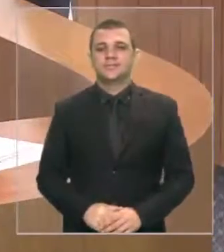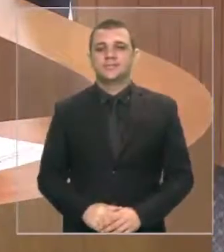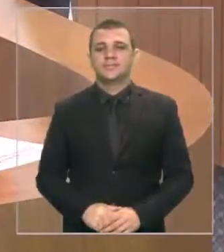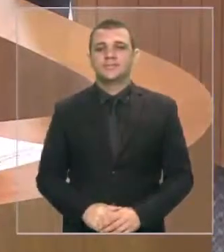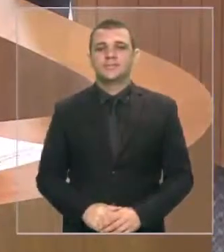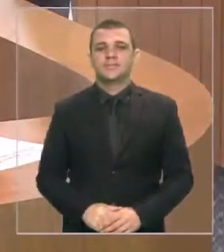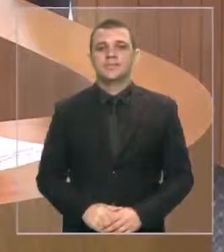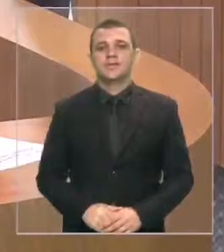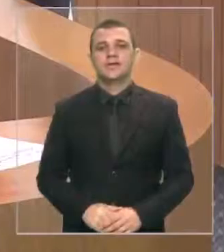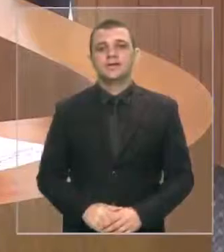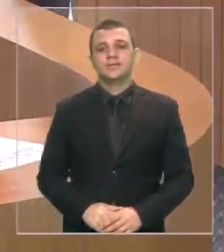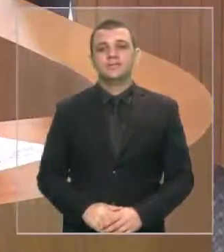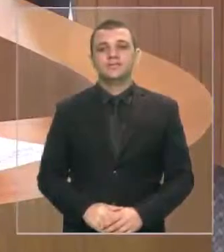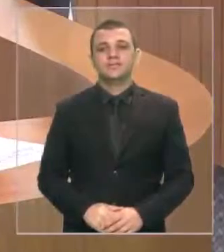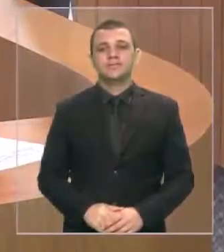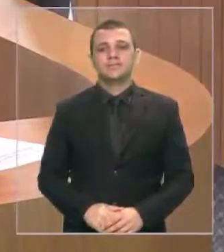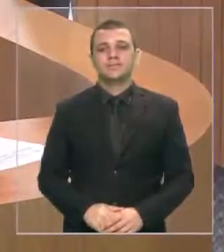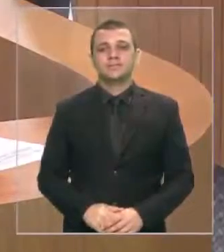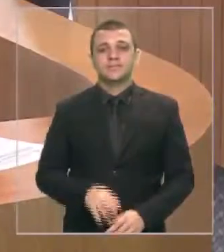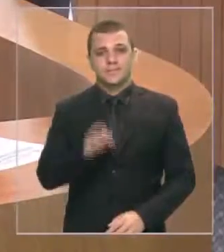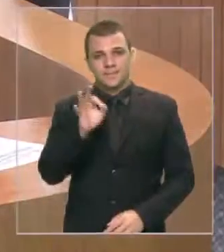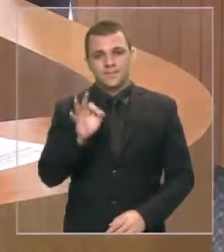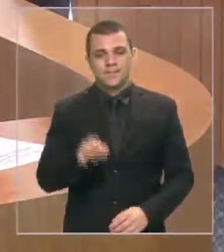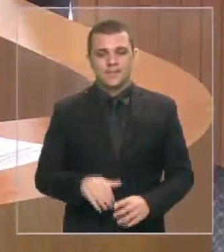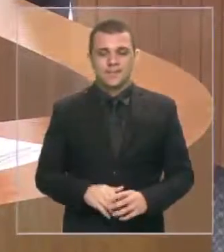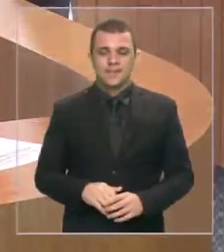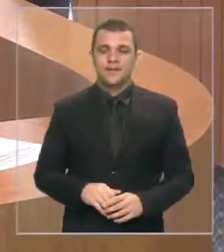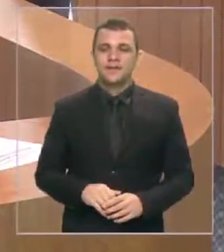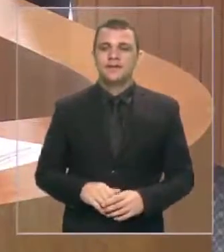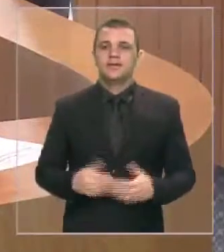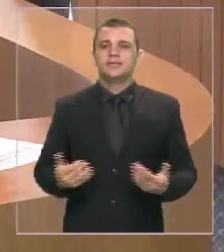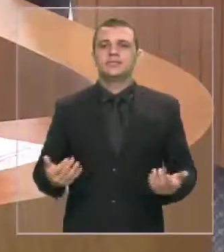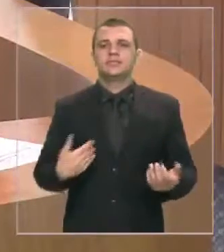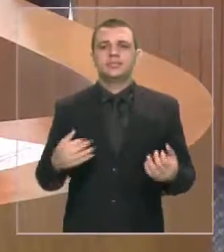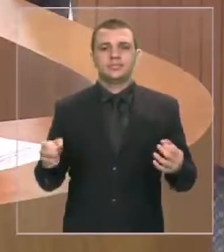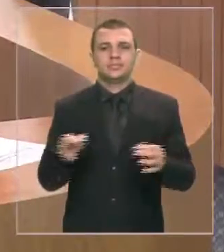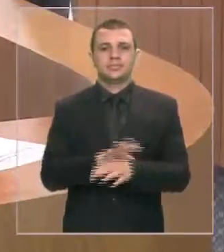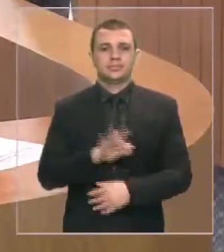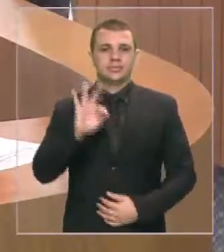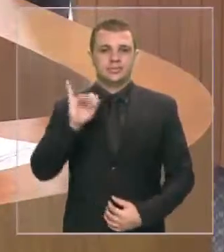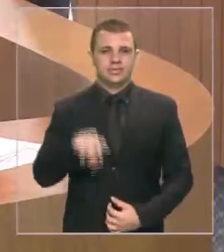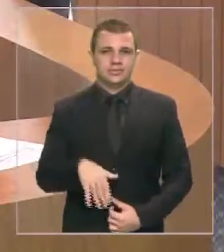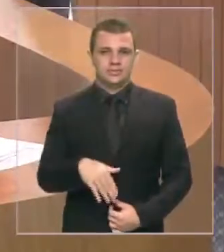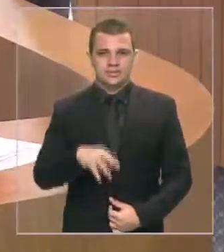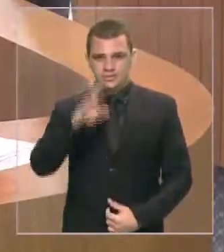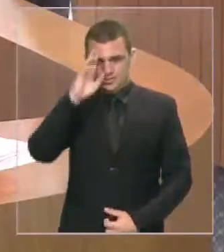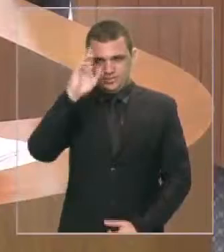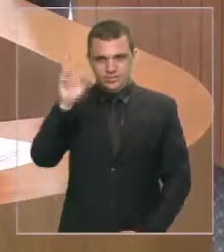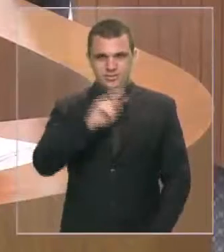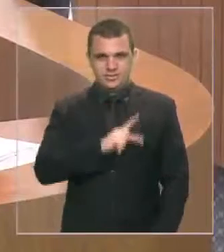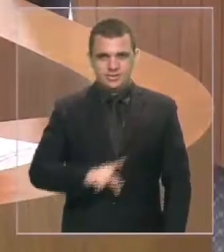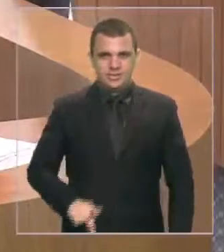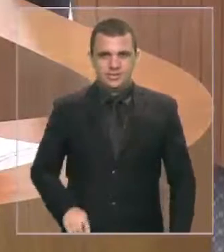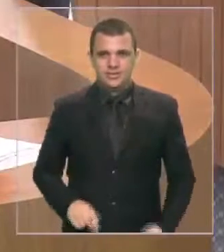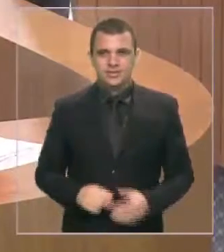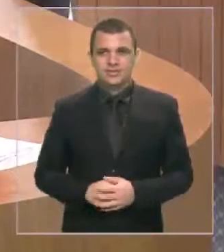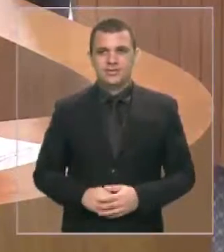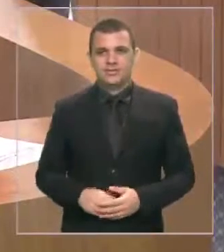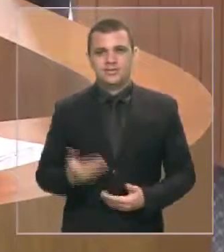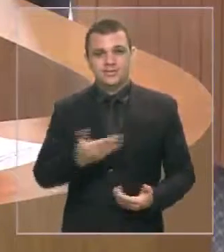muito bem. E aí, só para finalizar, senhor presidente, depois de todo esse